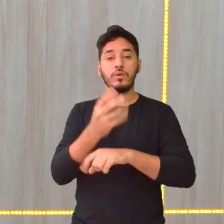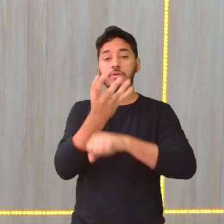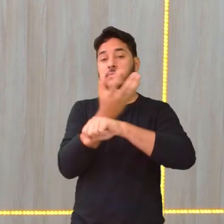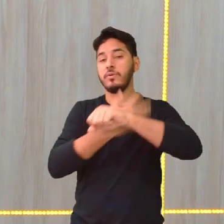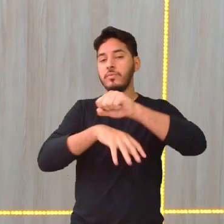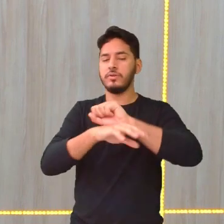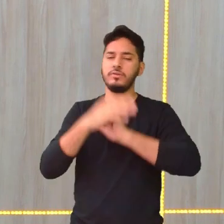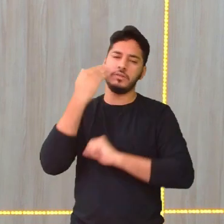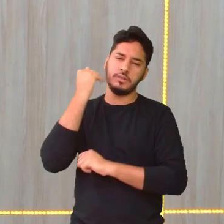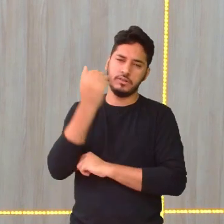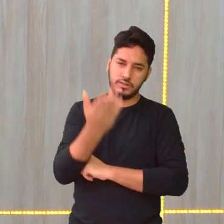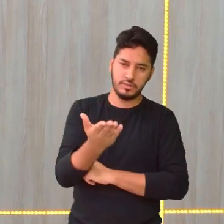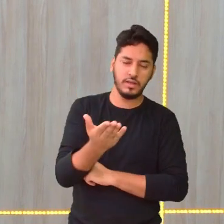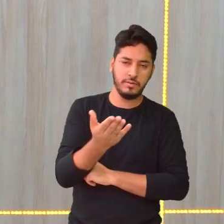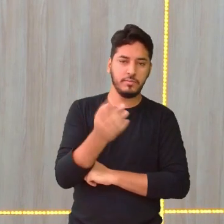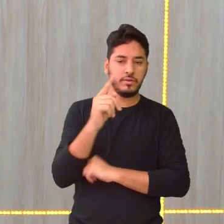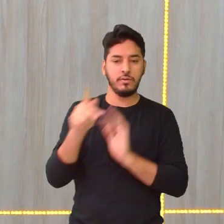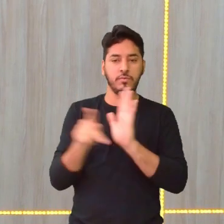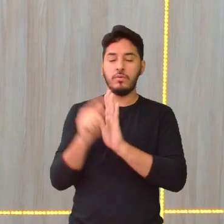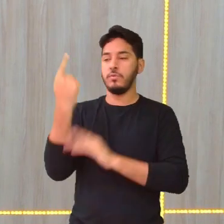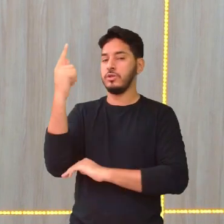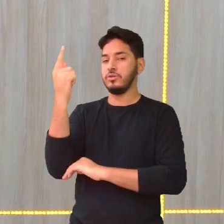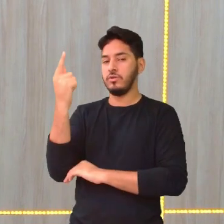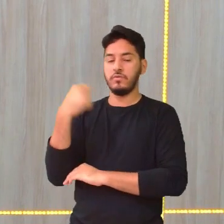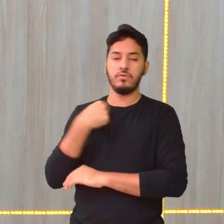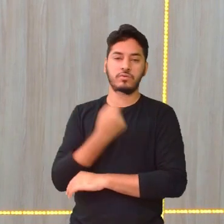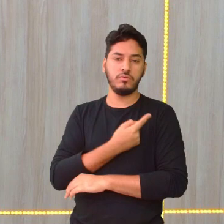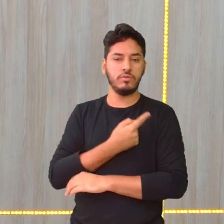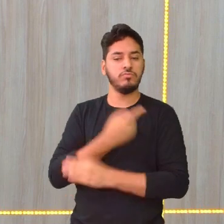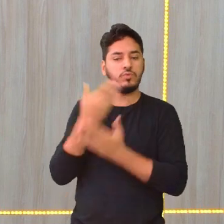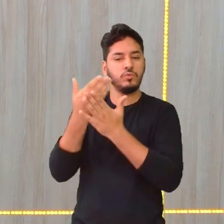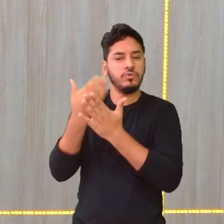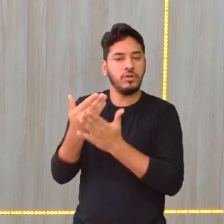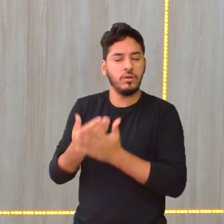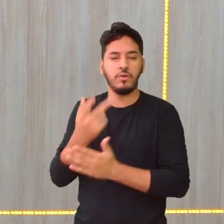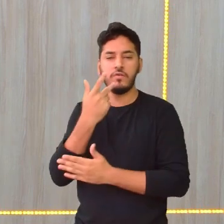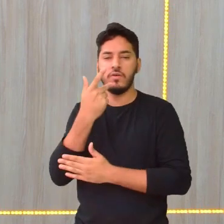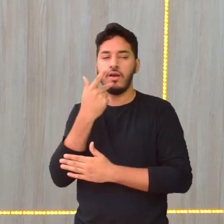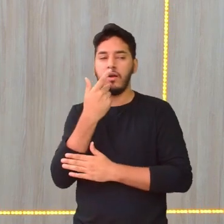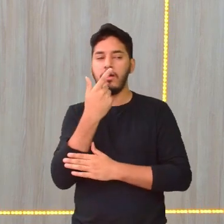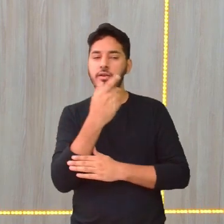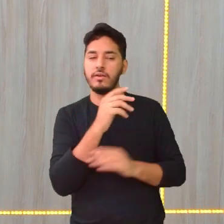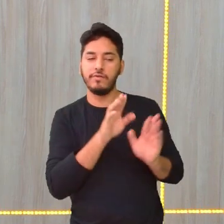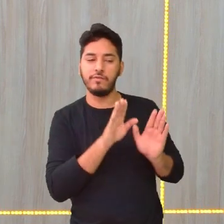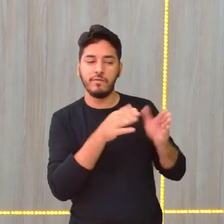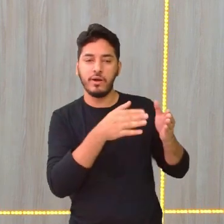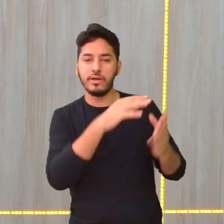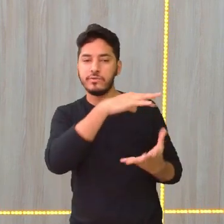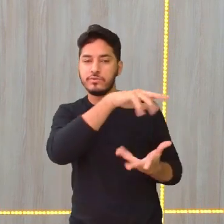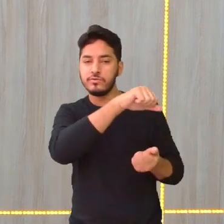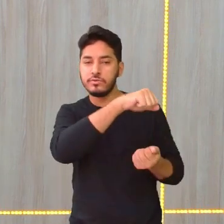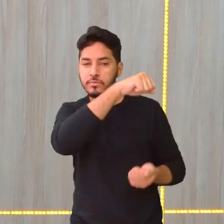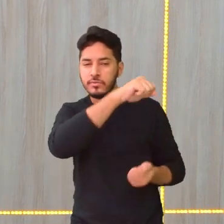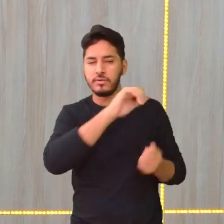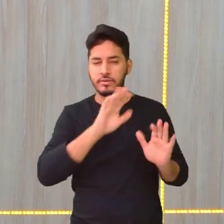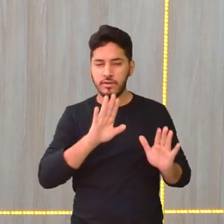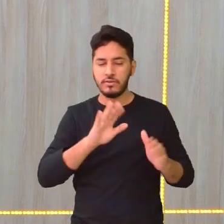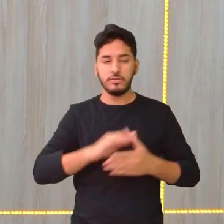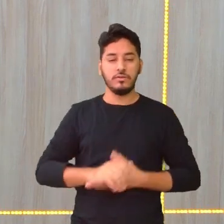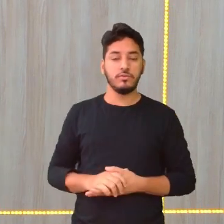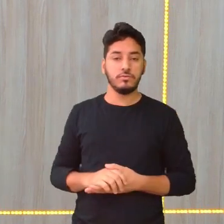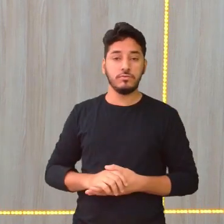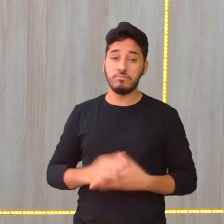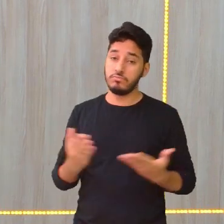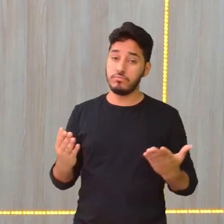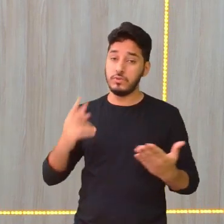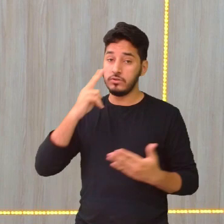né? Vocês sabem que a geografia que a gente trabalha aqui no módulo 5, ela puxa um pouco para a sustentabilidade, né? Então,